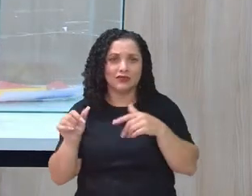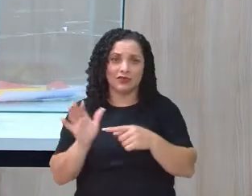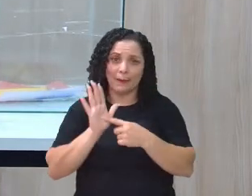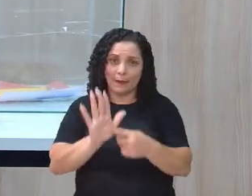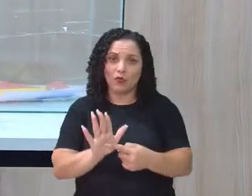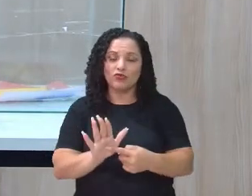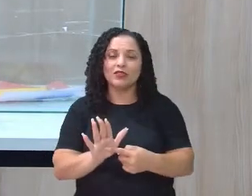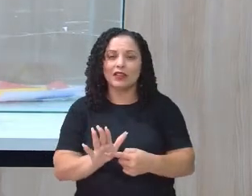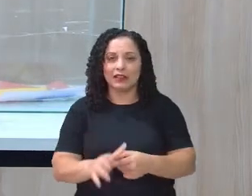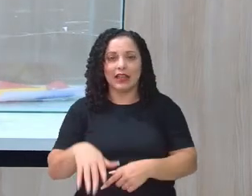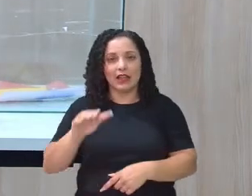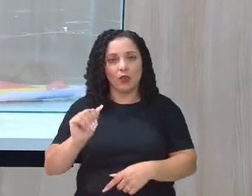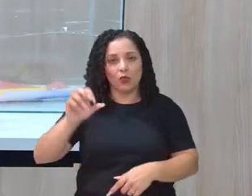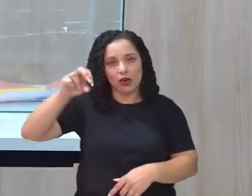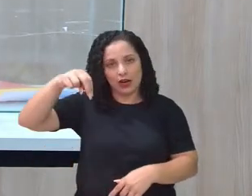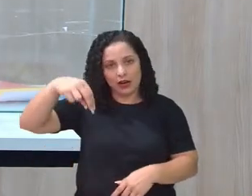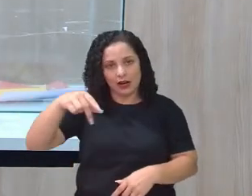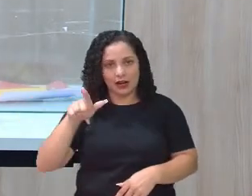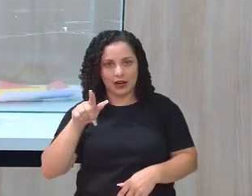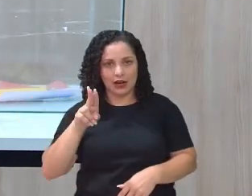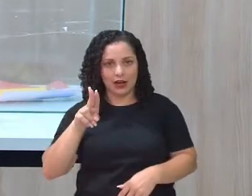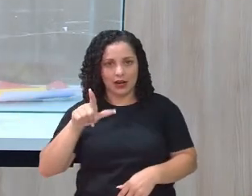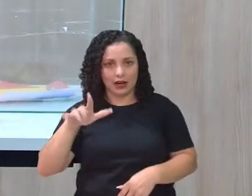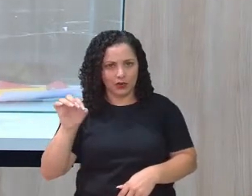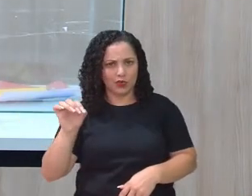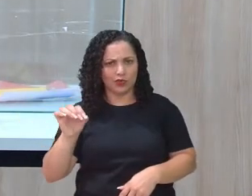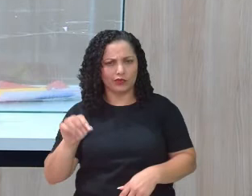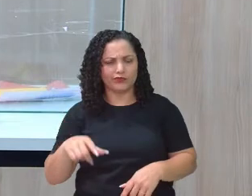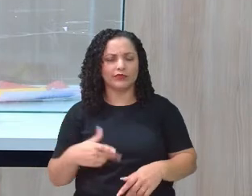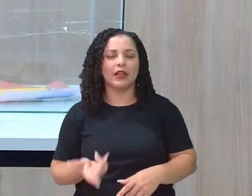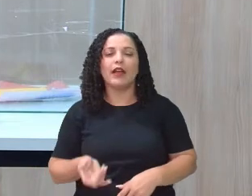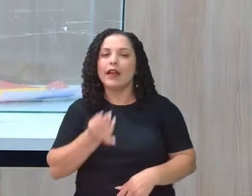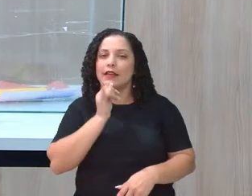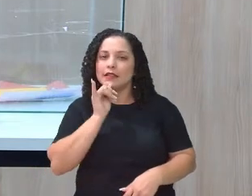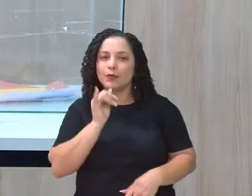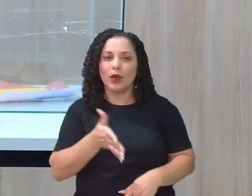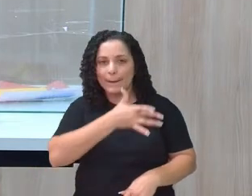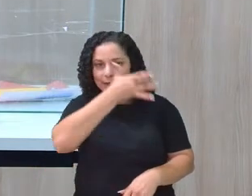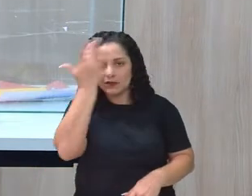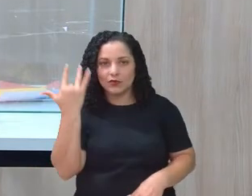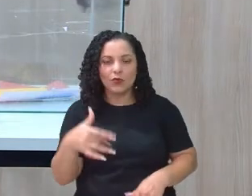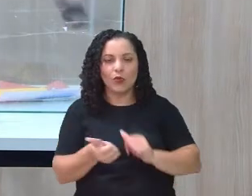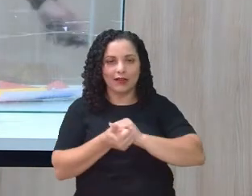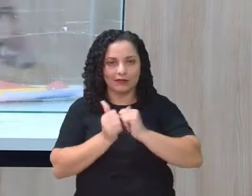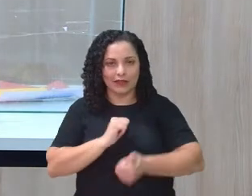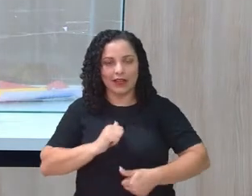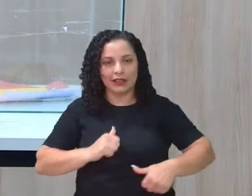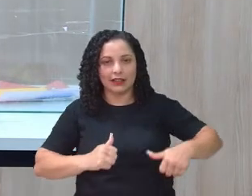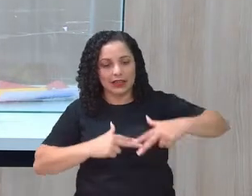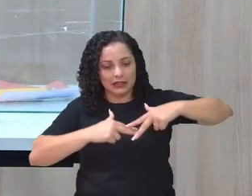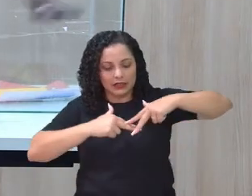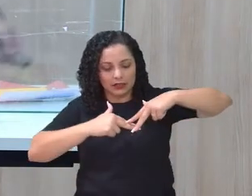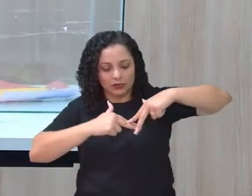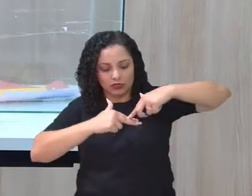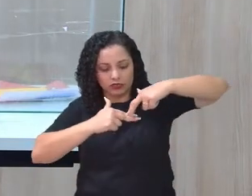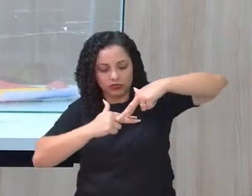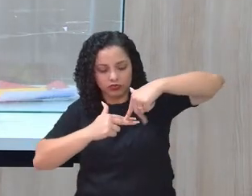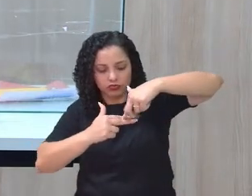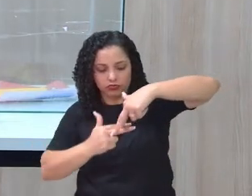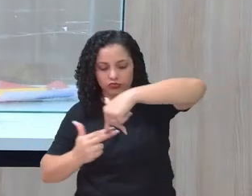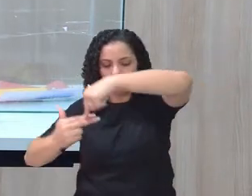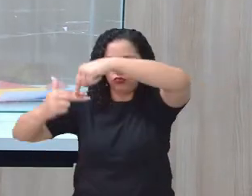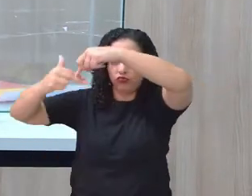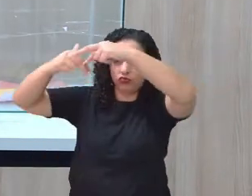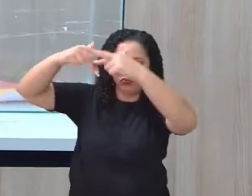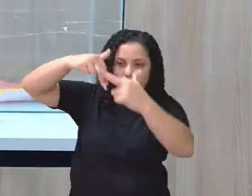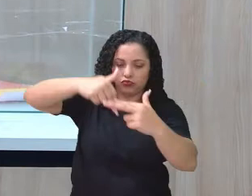angulação. Então, um atleta de skate fez um flip 720 graus.